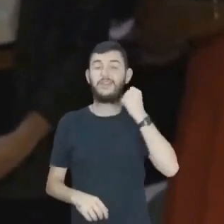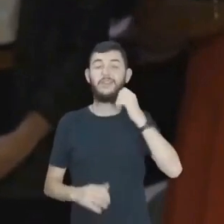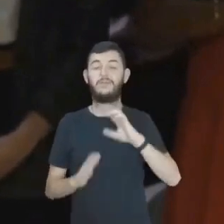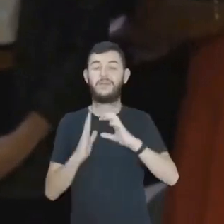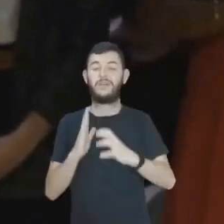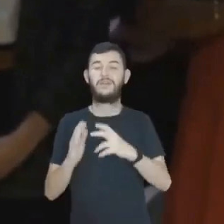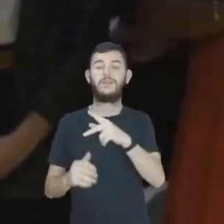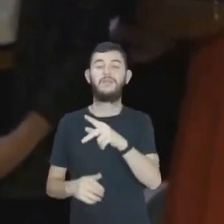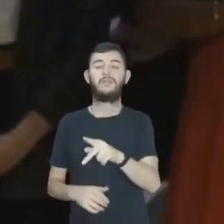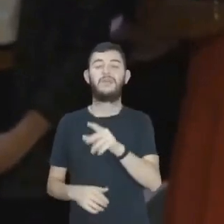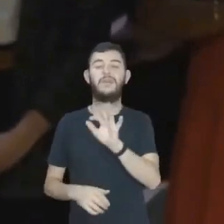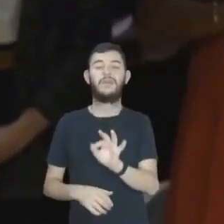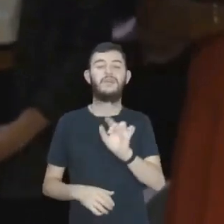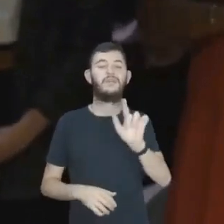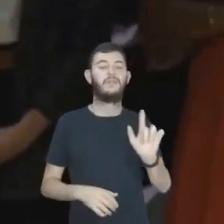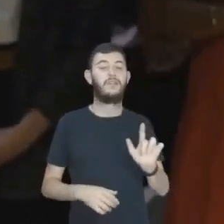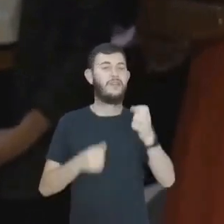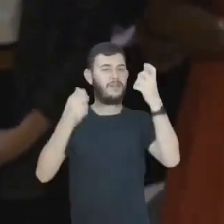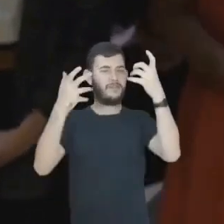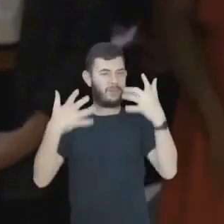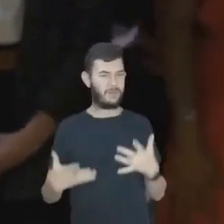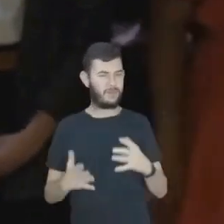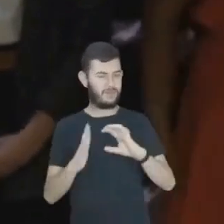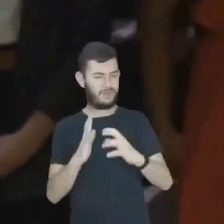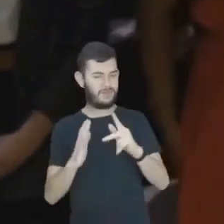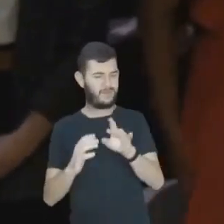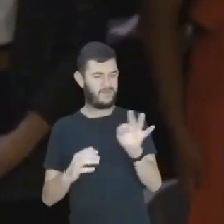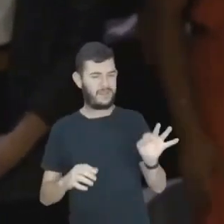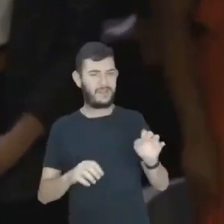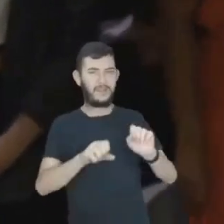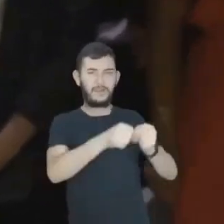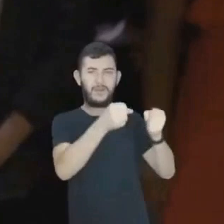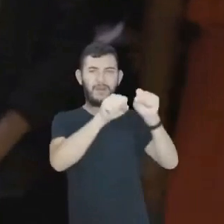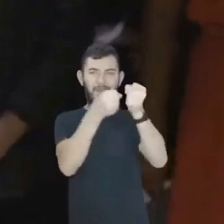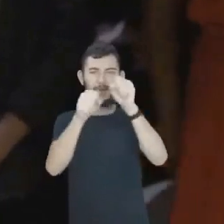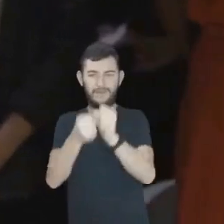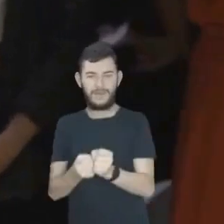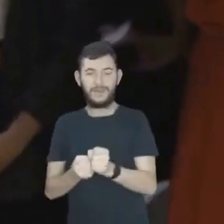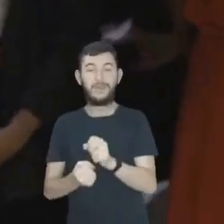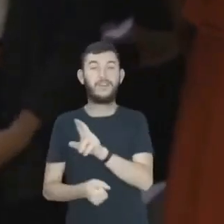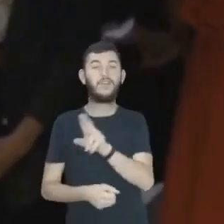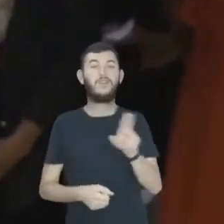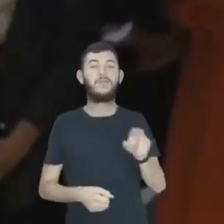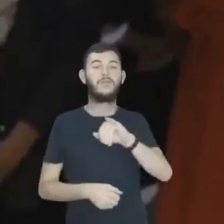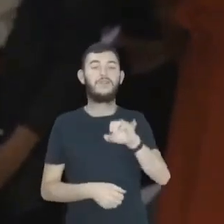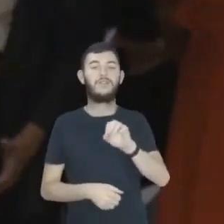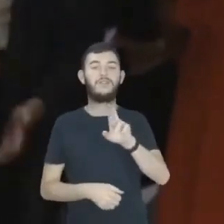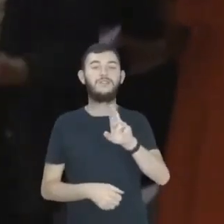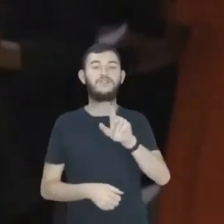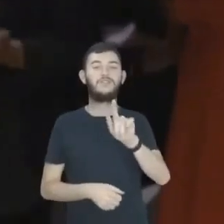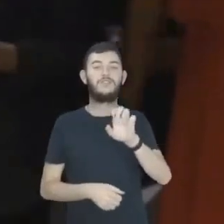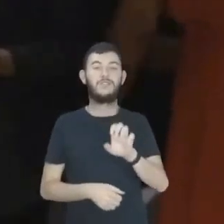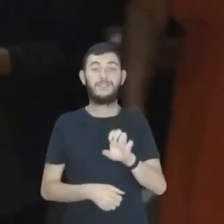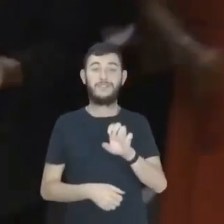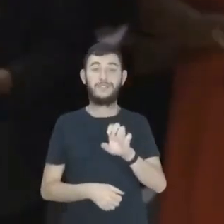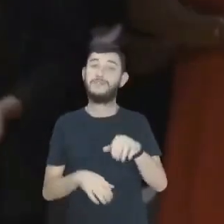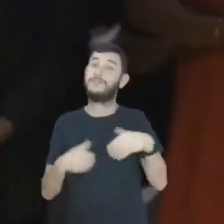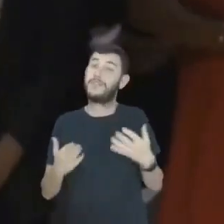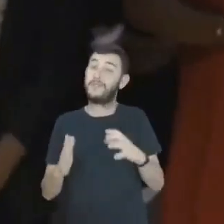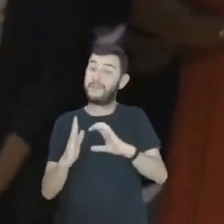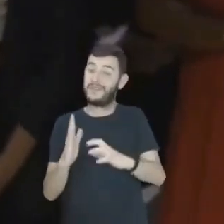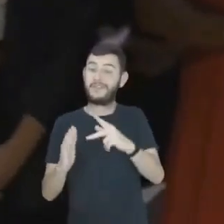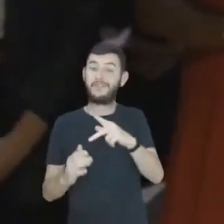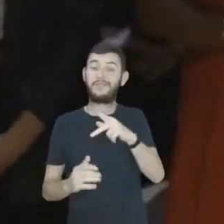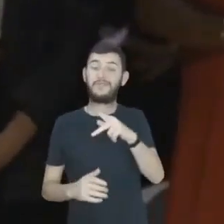acabar com essa desgraça do PT o Jorge borhausen o psl acabou agora que acabou